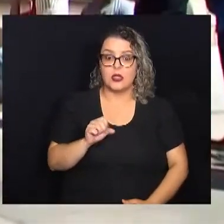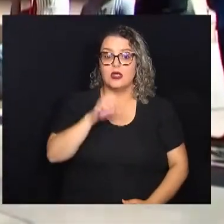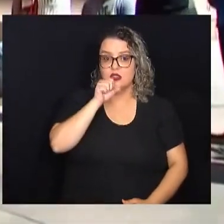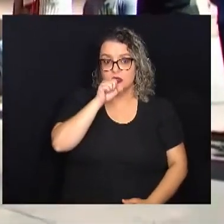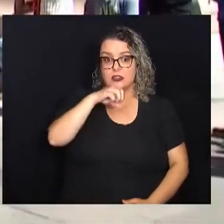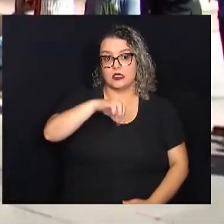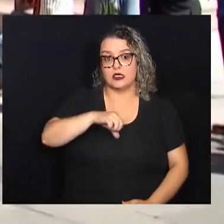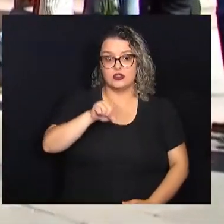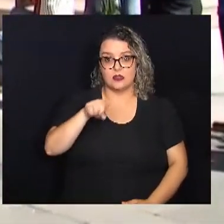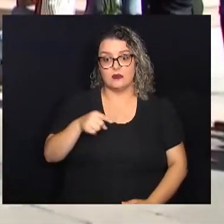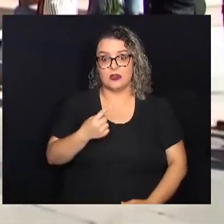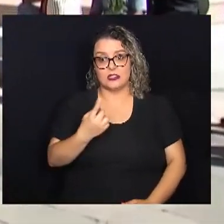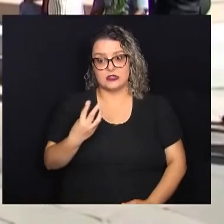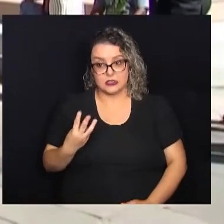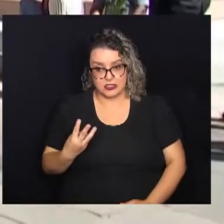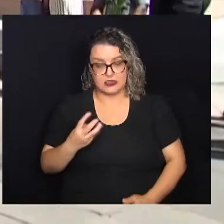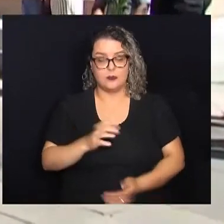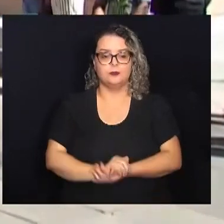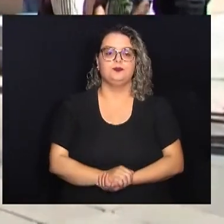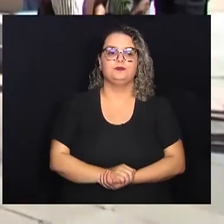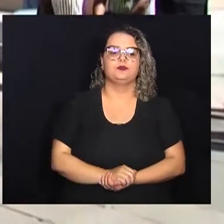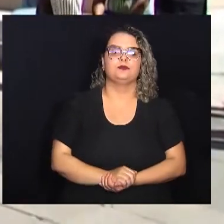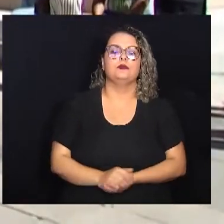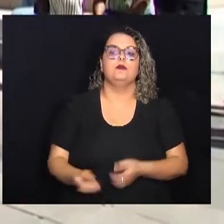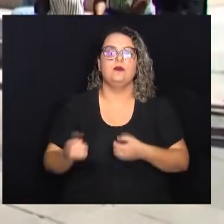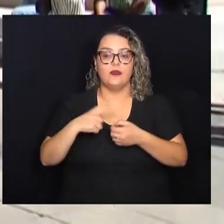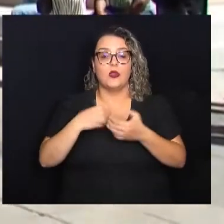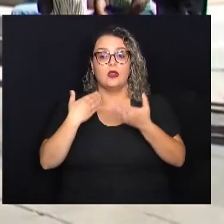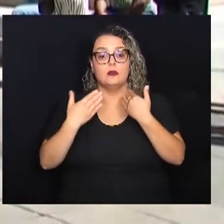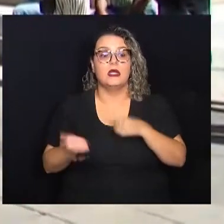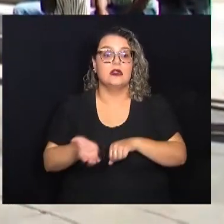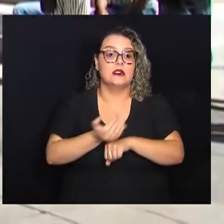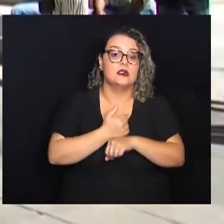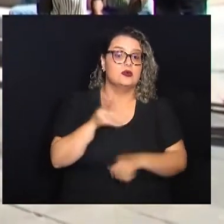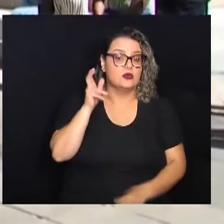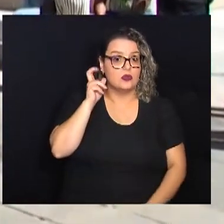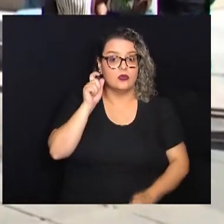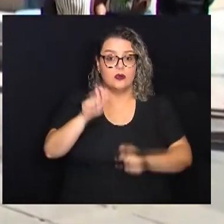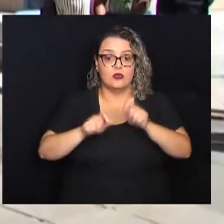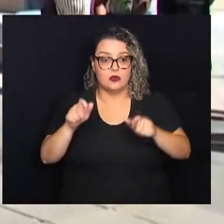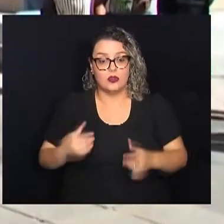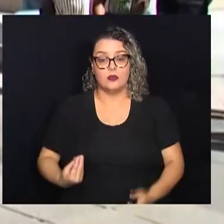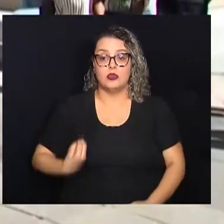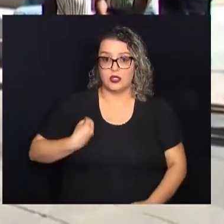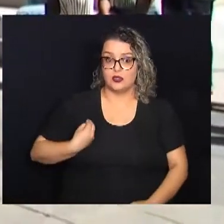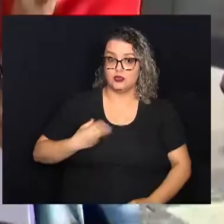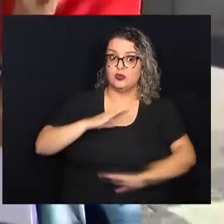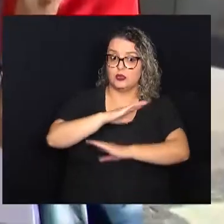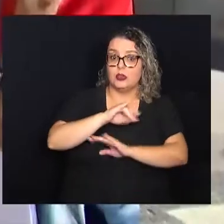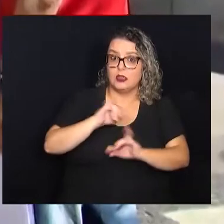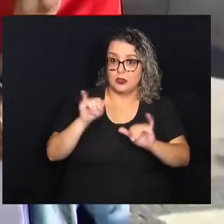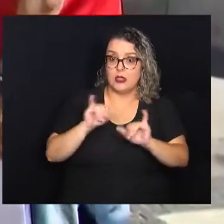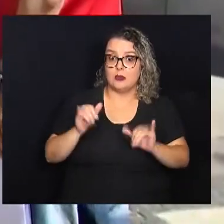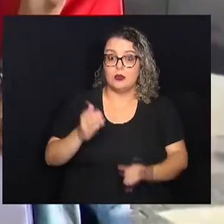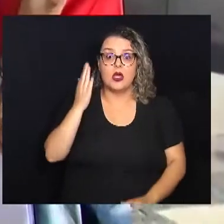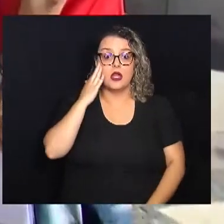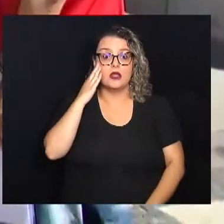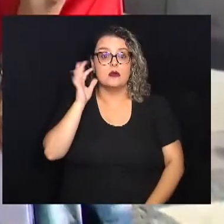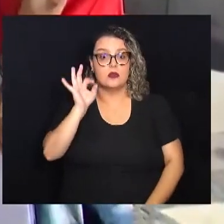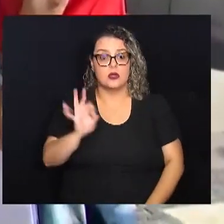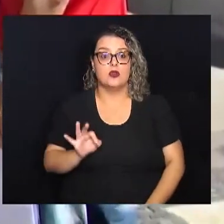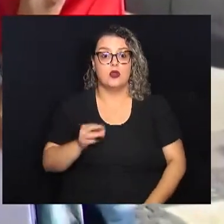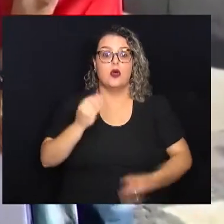às 13. Bom, a gente já vai voltar a conversar, antes eu vou ouvir, não é? Um pessoal ao vivo aqui no Câmara Notícia para saber justamente